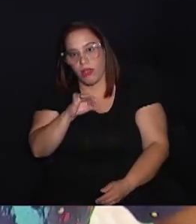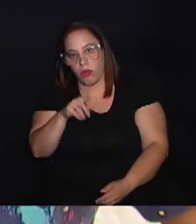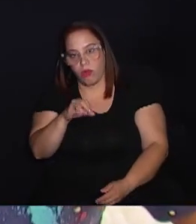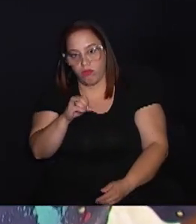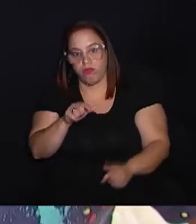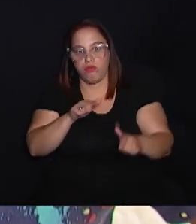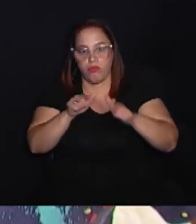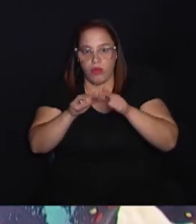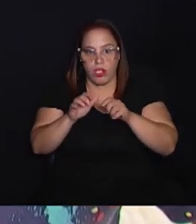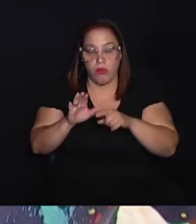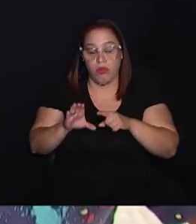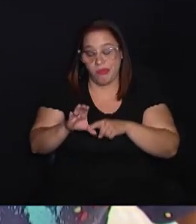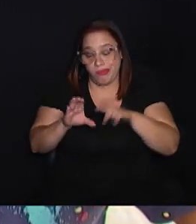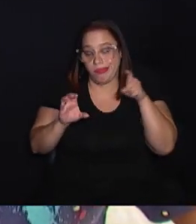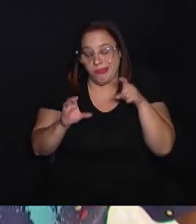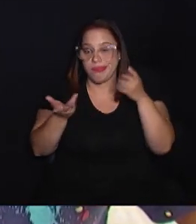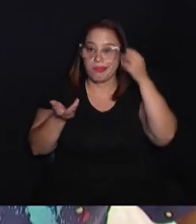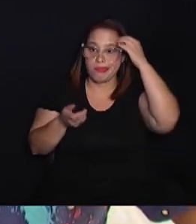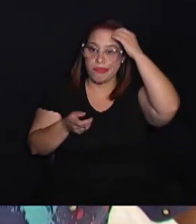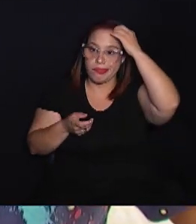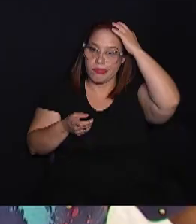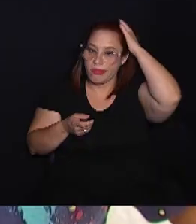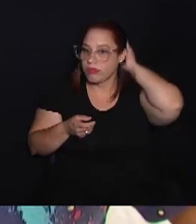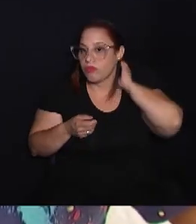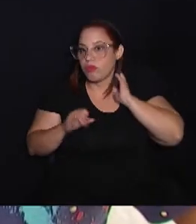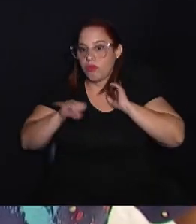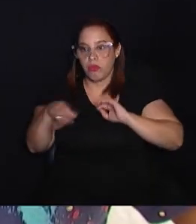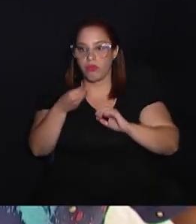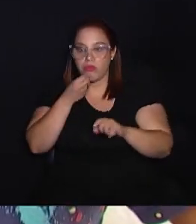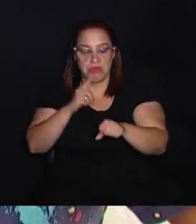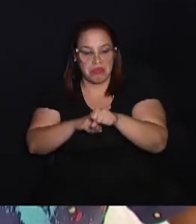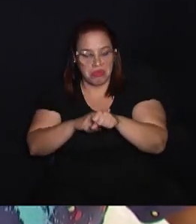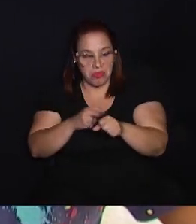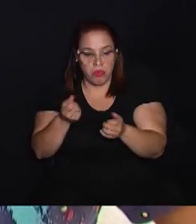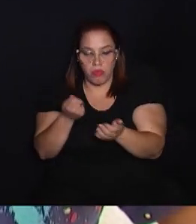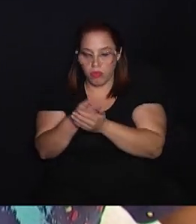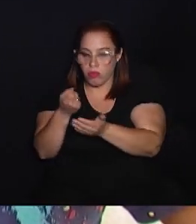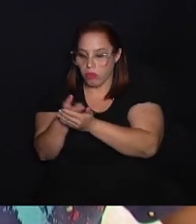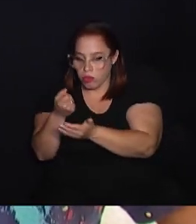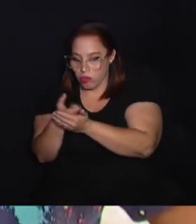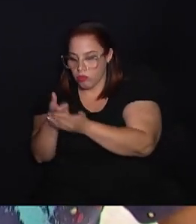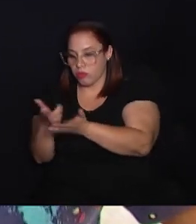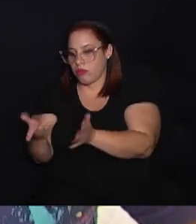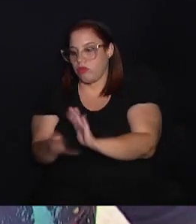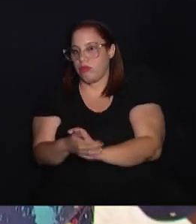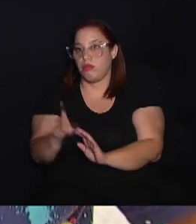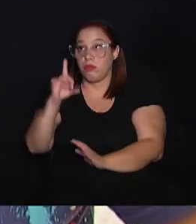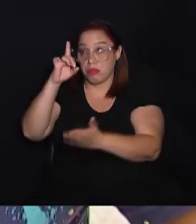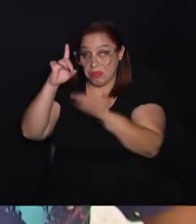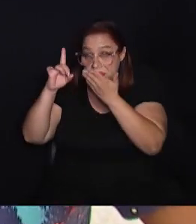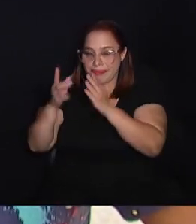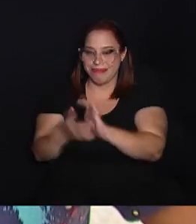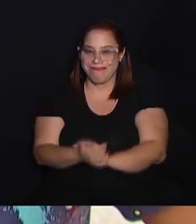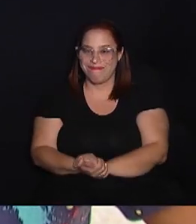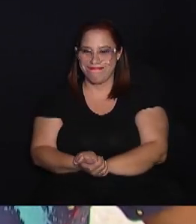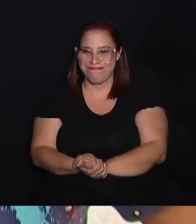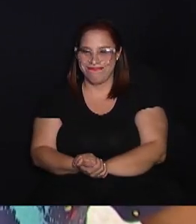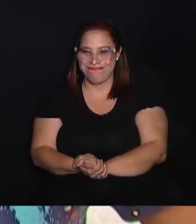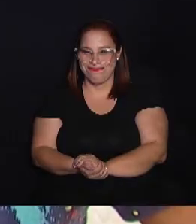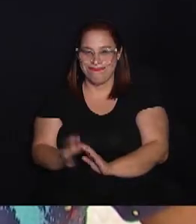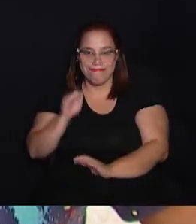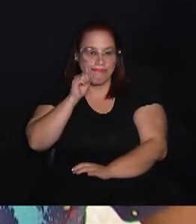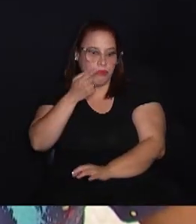a sujeira. O derramamento de santinhos é considerado um meio de beneficiar candidatos e partidos, já que a intenção é